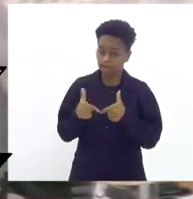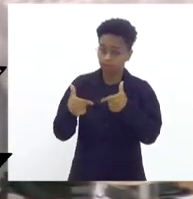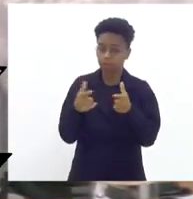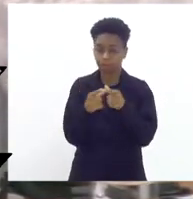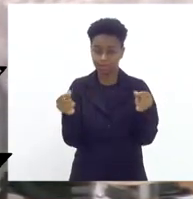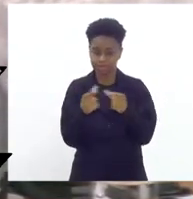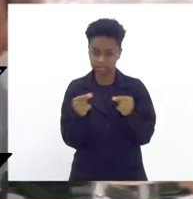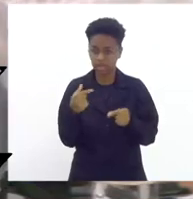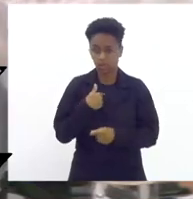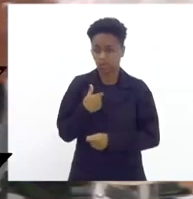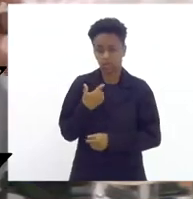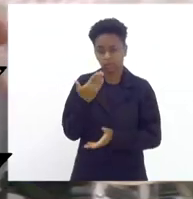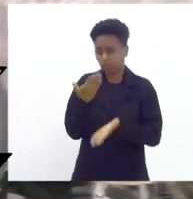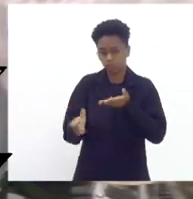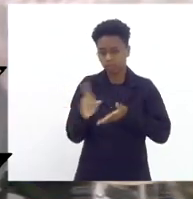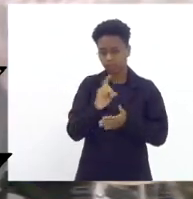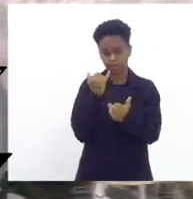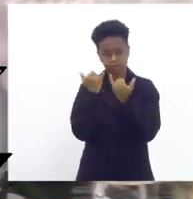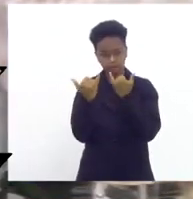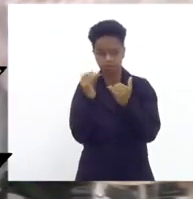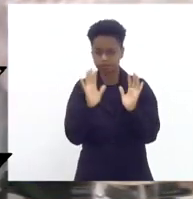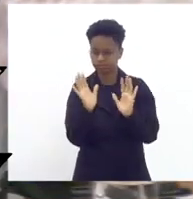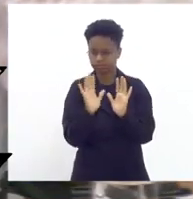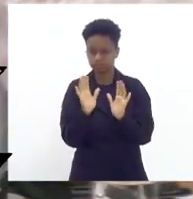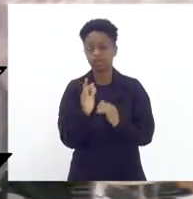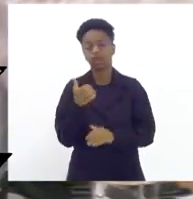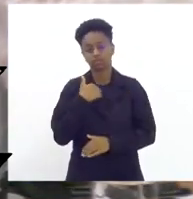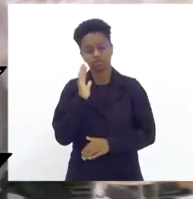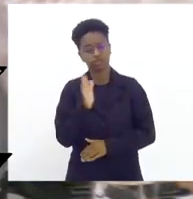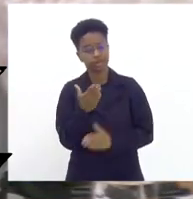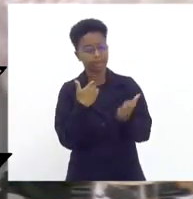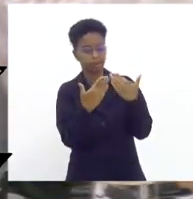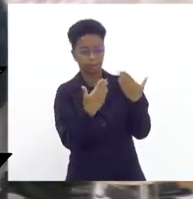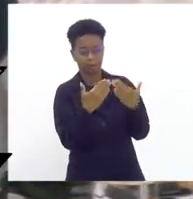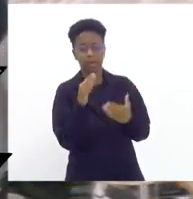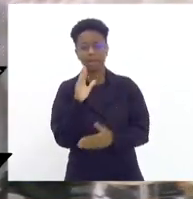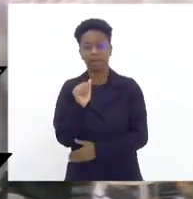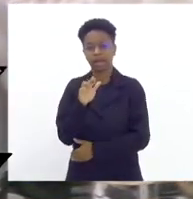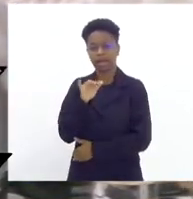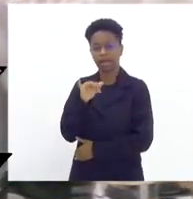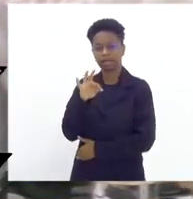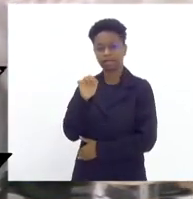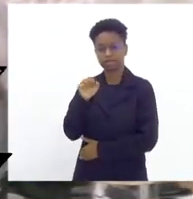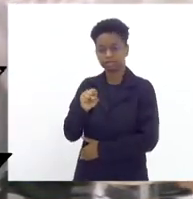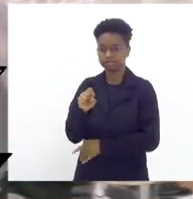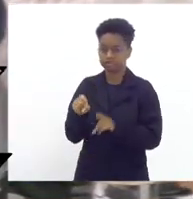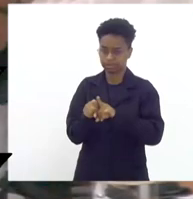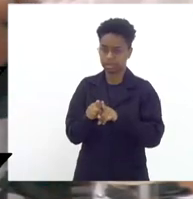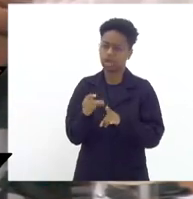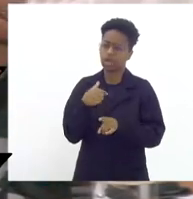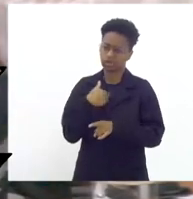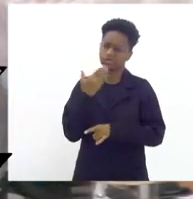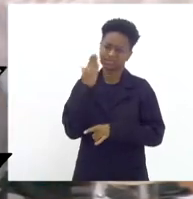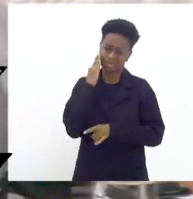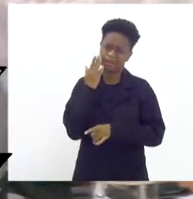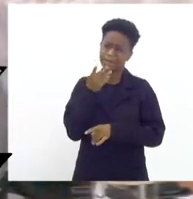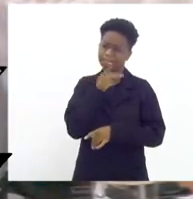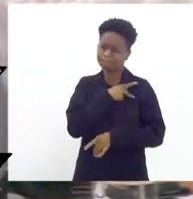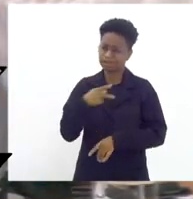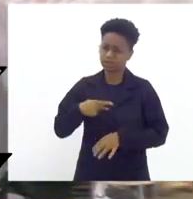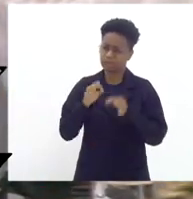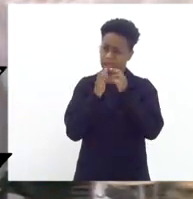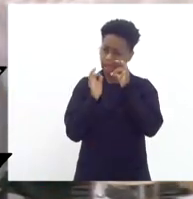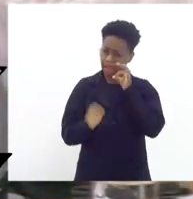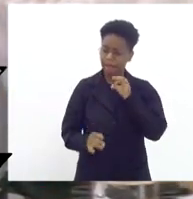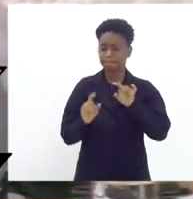não vou perder de alguma forma Tudo que vai ser colocado já tô em diálogo com a cáries também só para concluir eu sei pastores falam muito mas eles